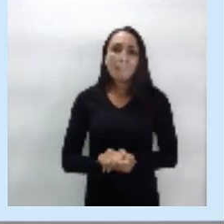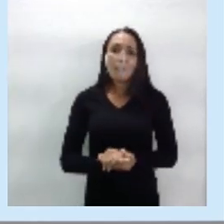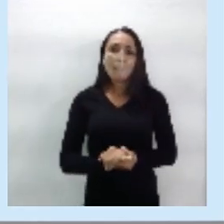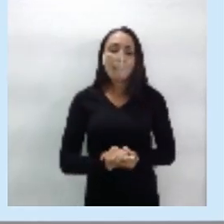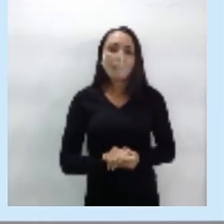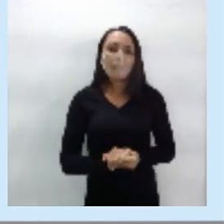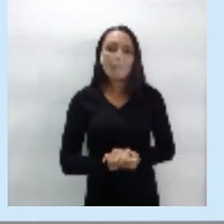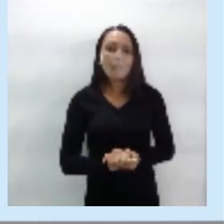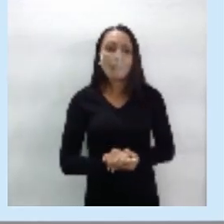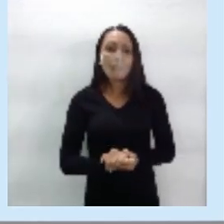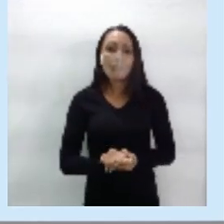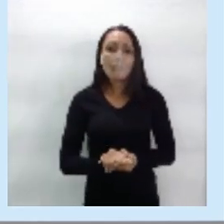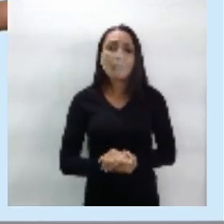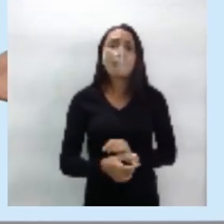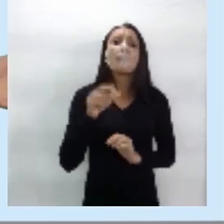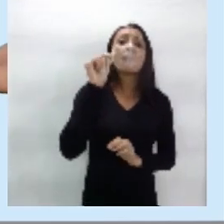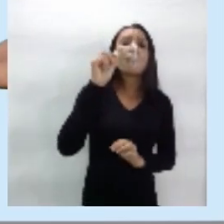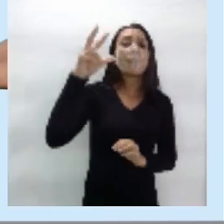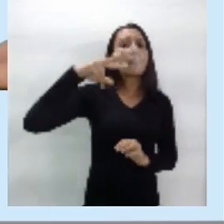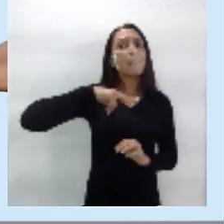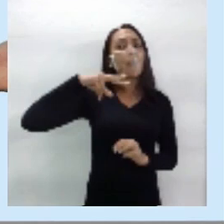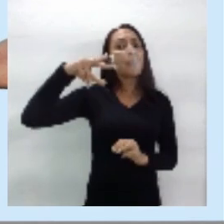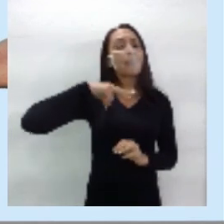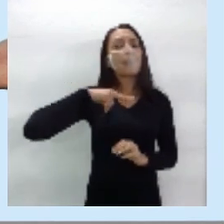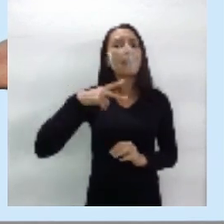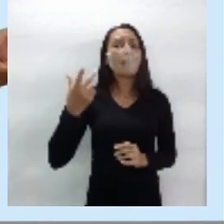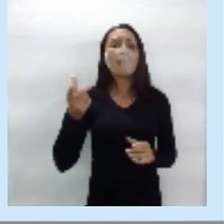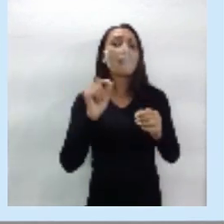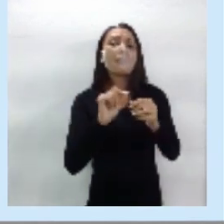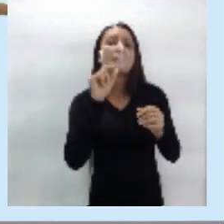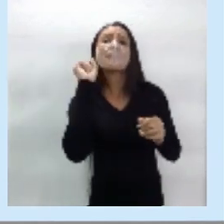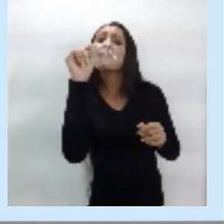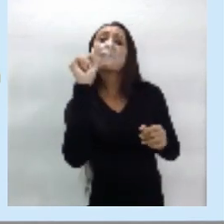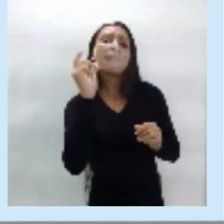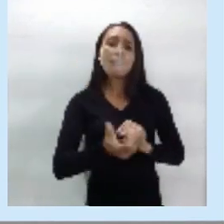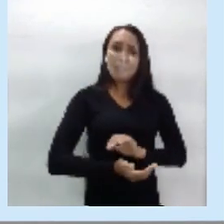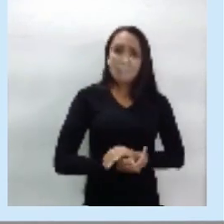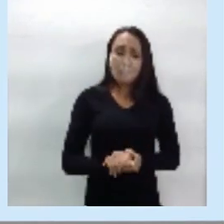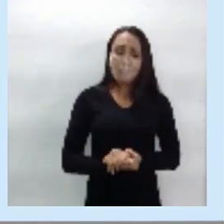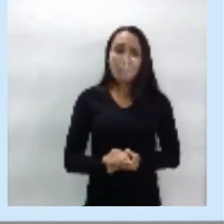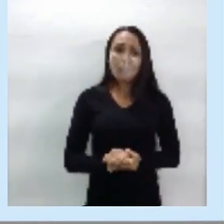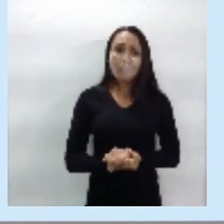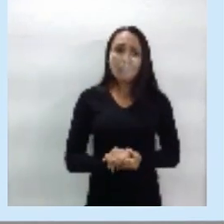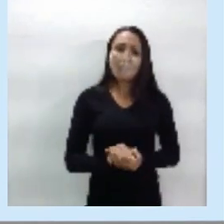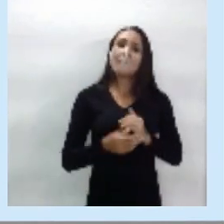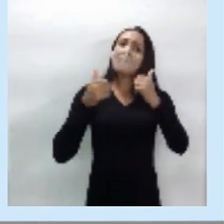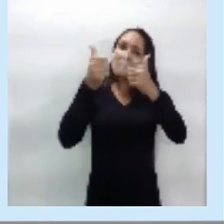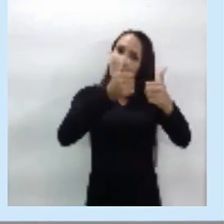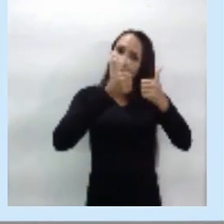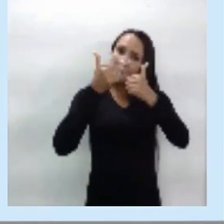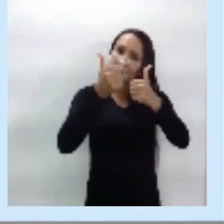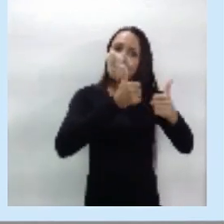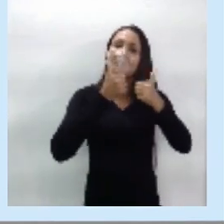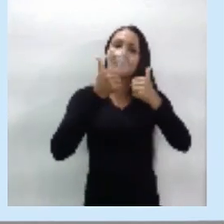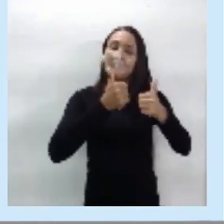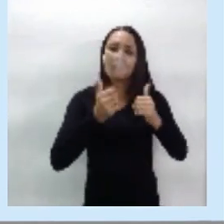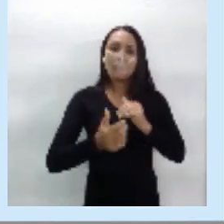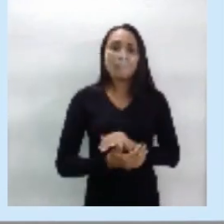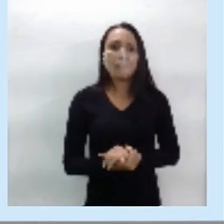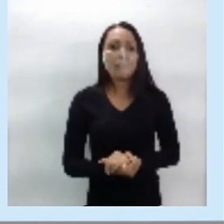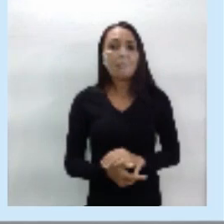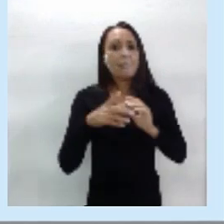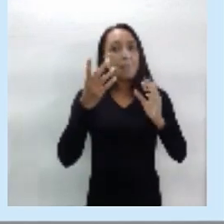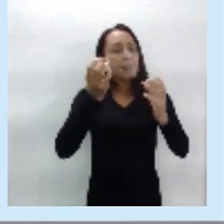Bora. O que é que Portugal fazia? Muito bem, meus alunos, isso mesmo.